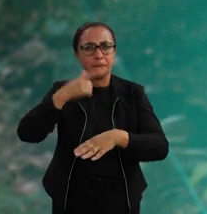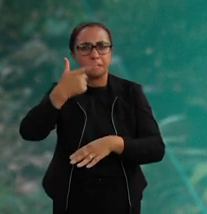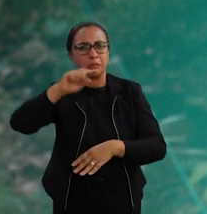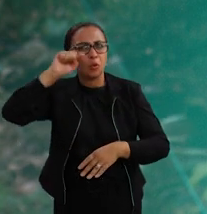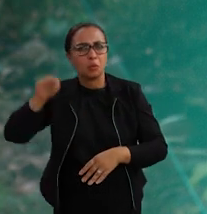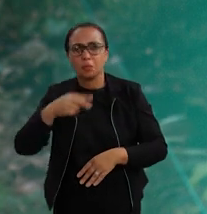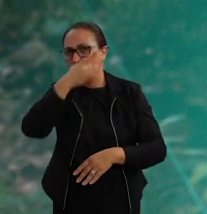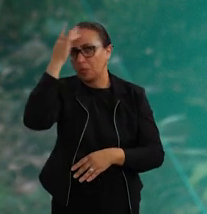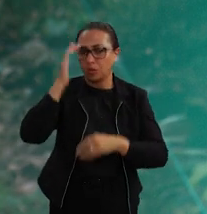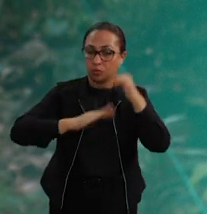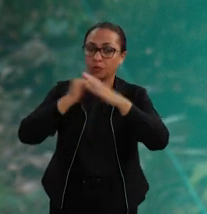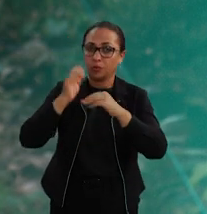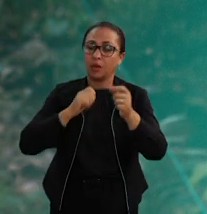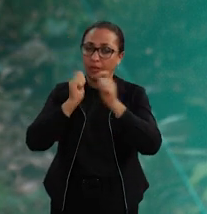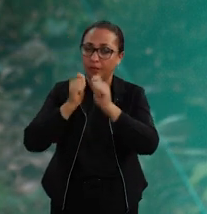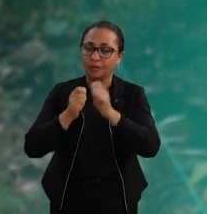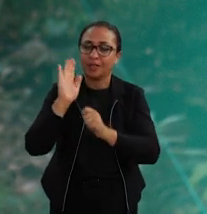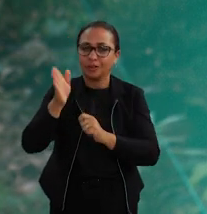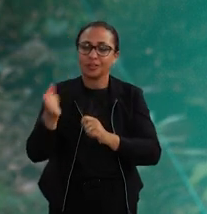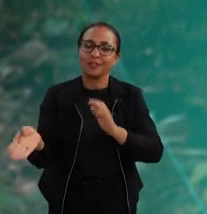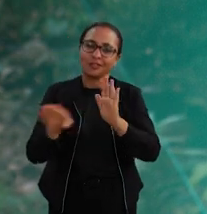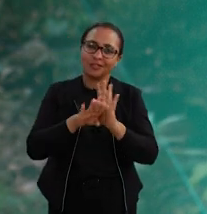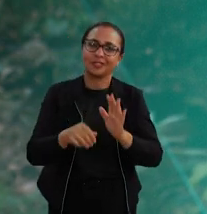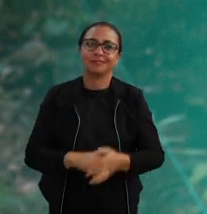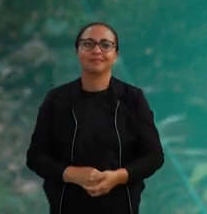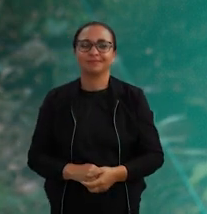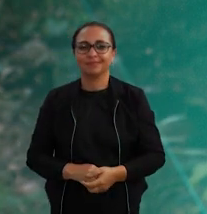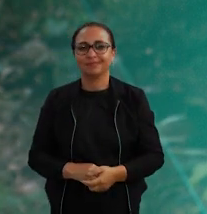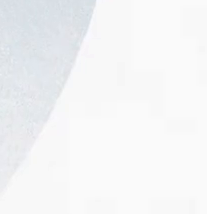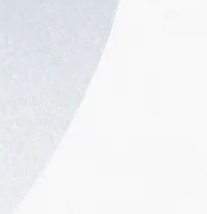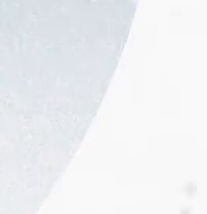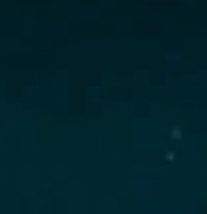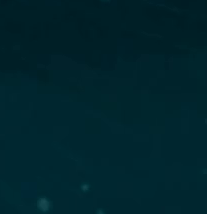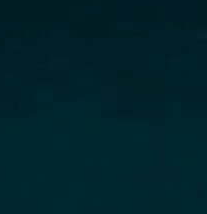de 2 mil profissionais foram entrevistados. Já já a gente volta.